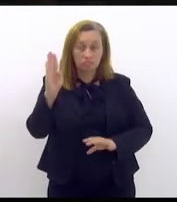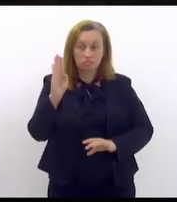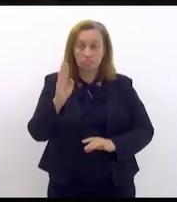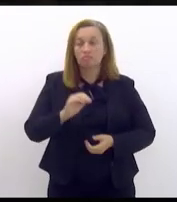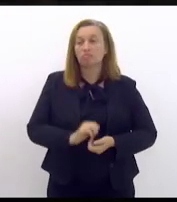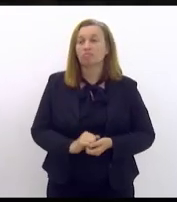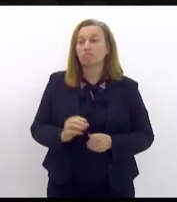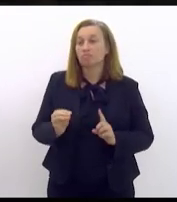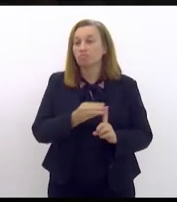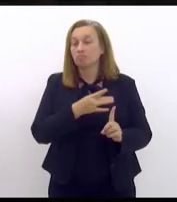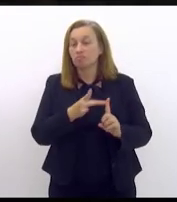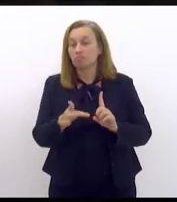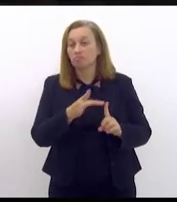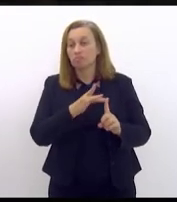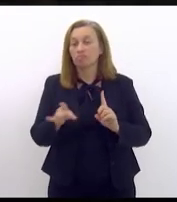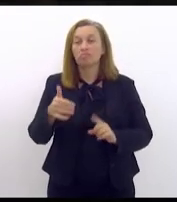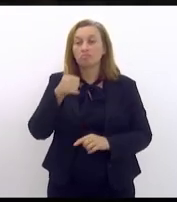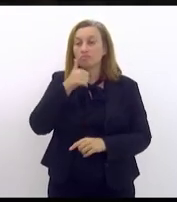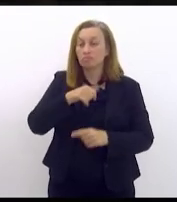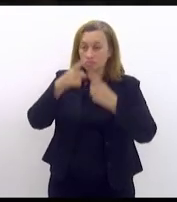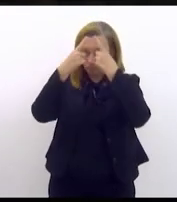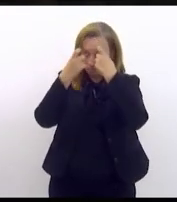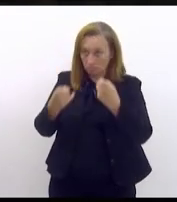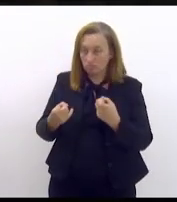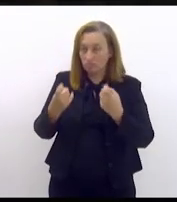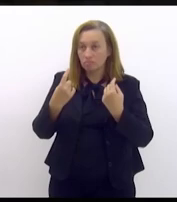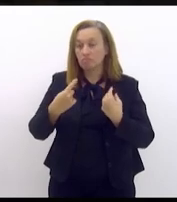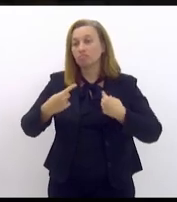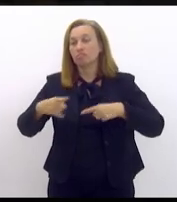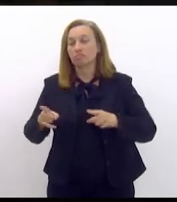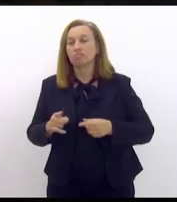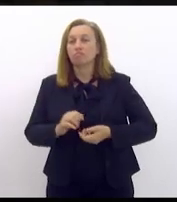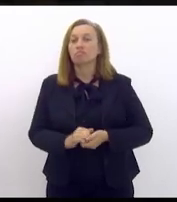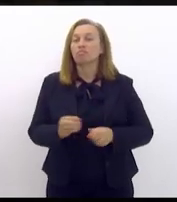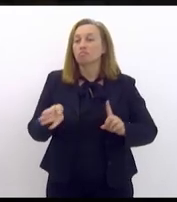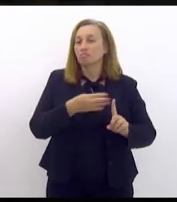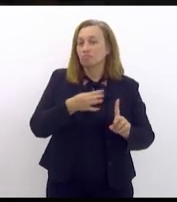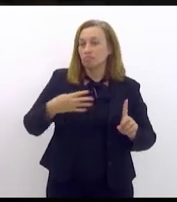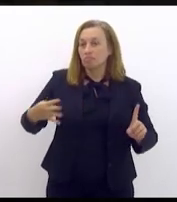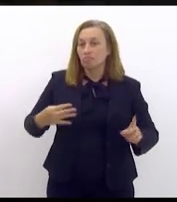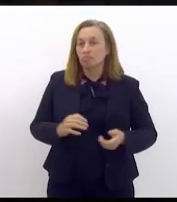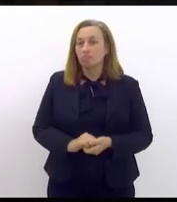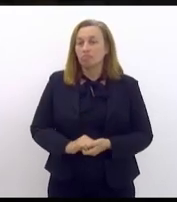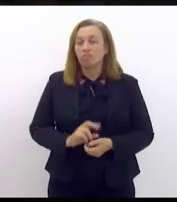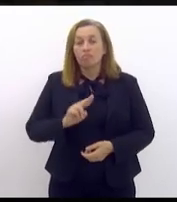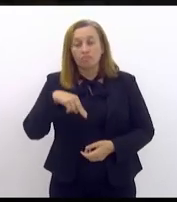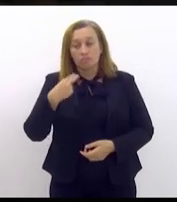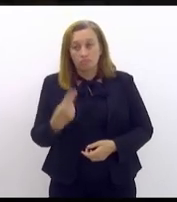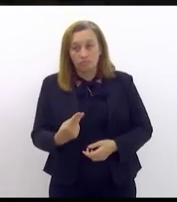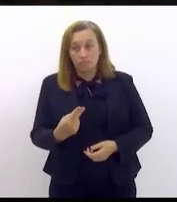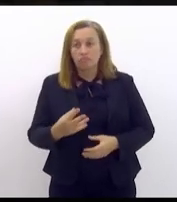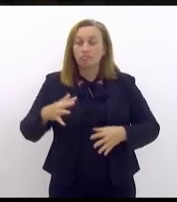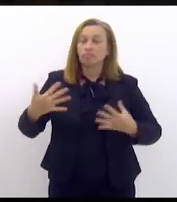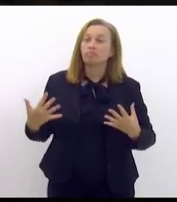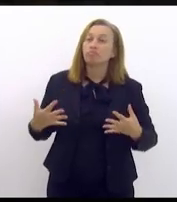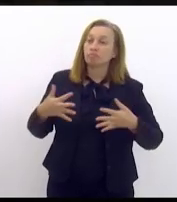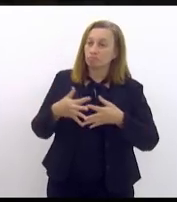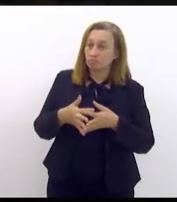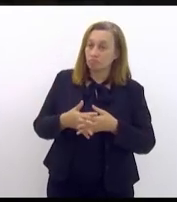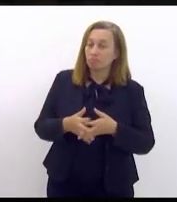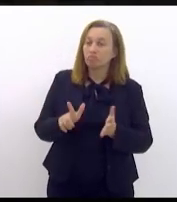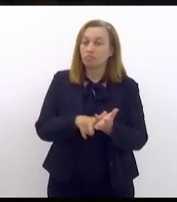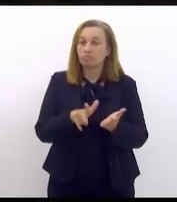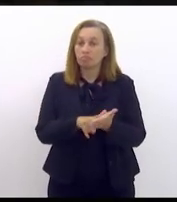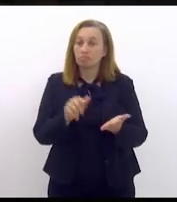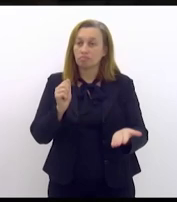como mulheres, vítimas de violência, população de rua, população LGBTQIA+, ou se vamos ter que integralizar a folha de